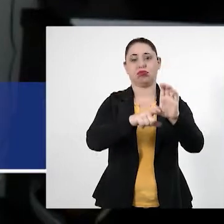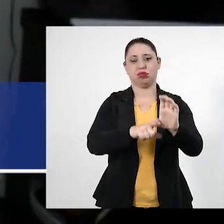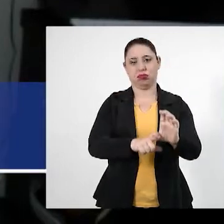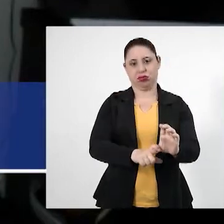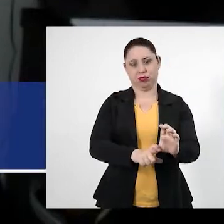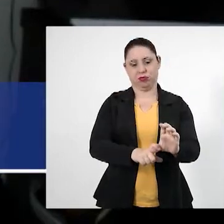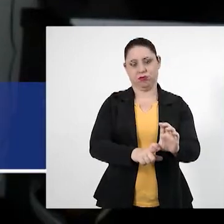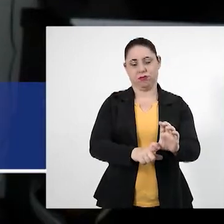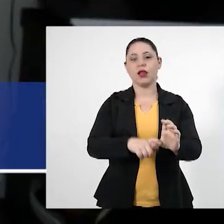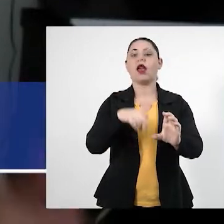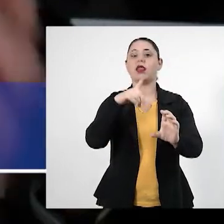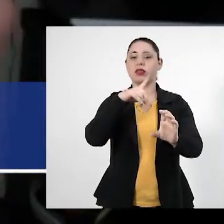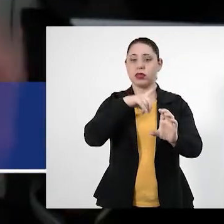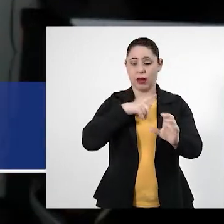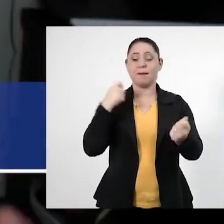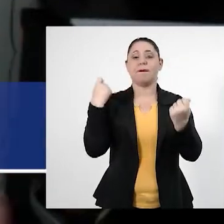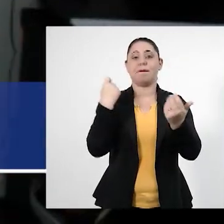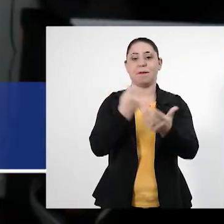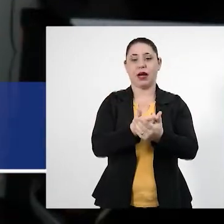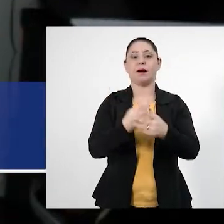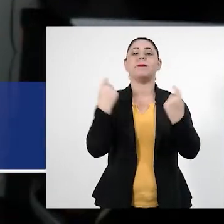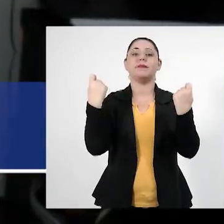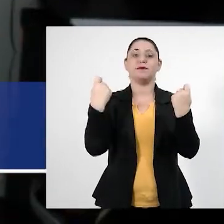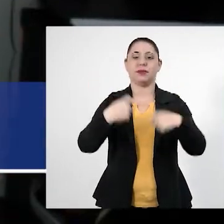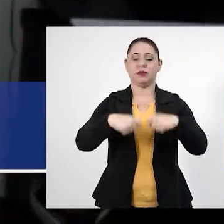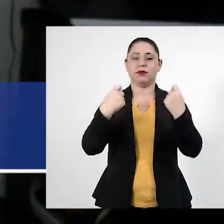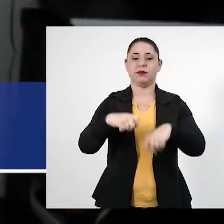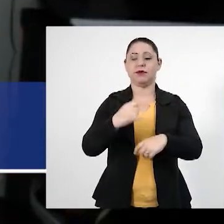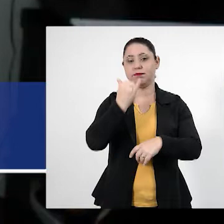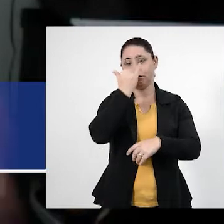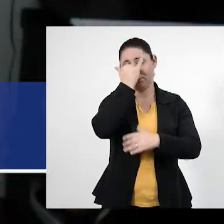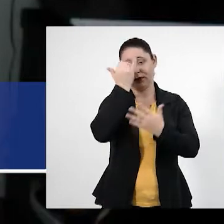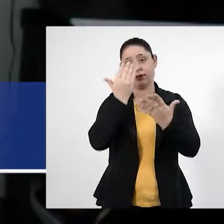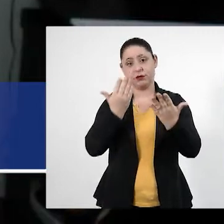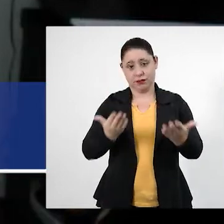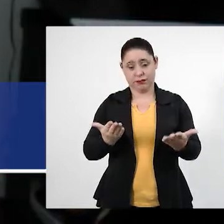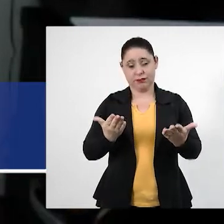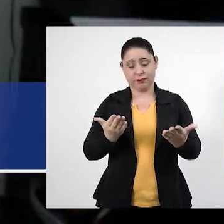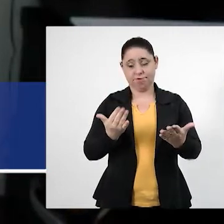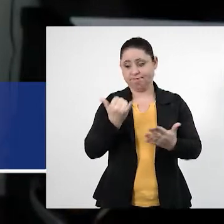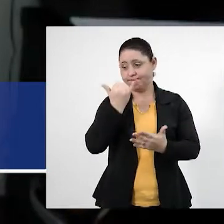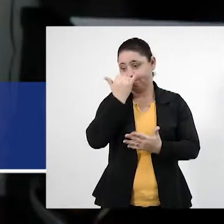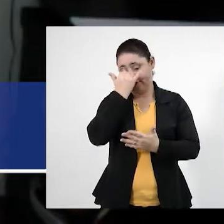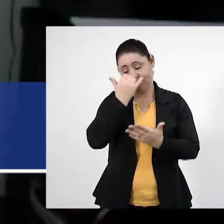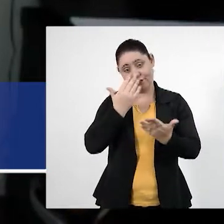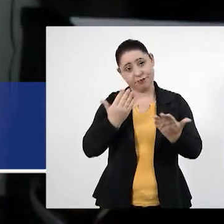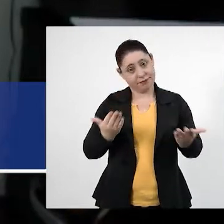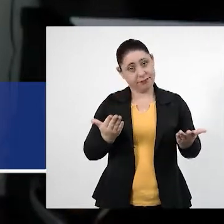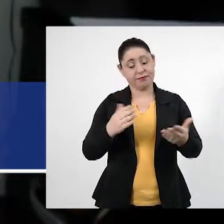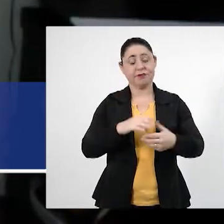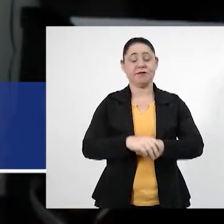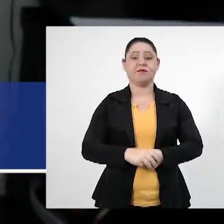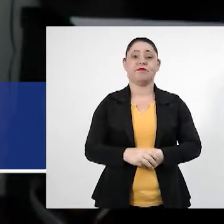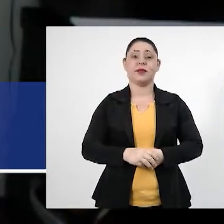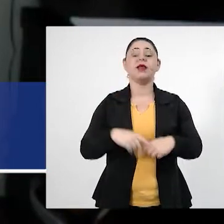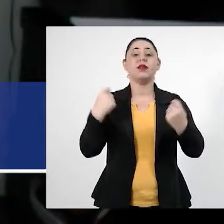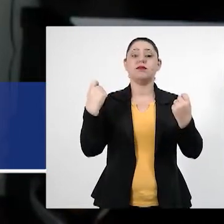é que existe um déficit, existe uma conta a pagar.